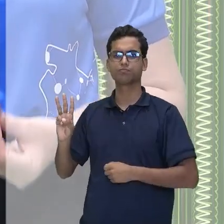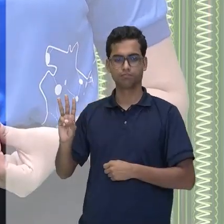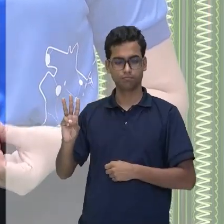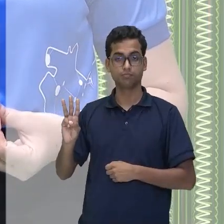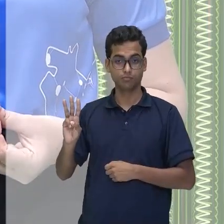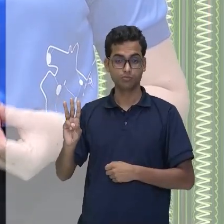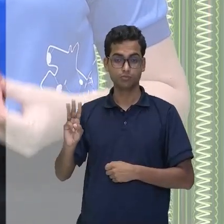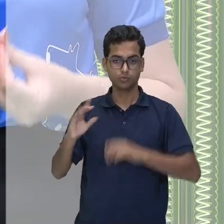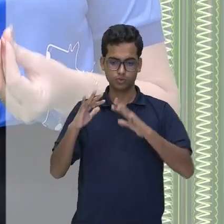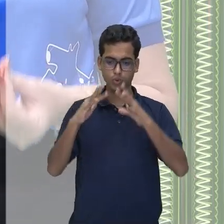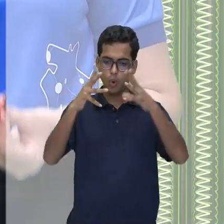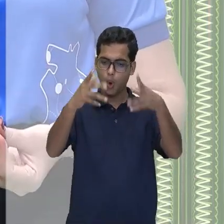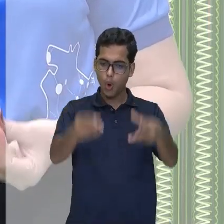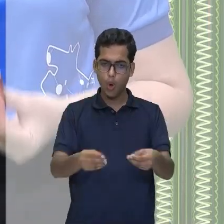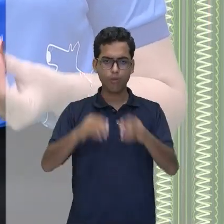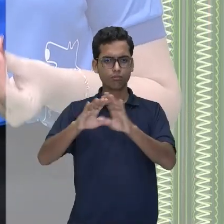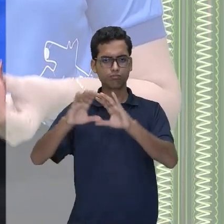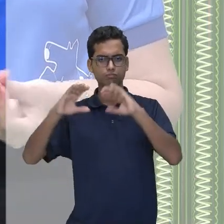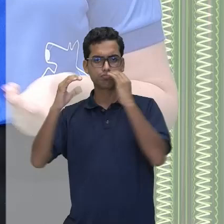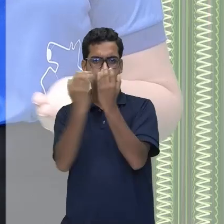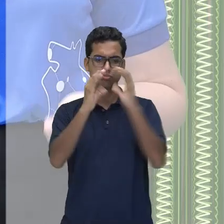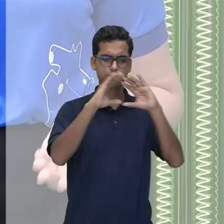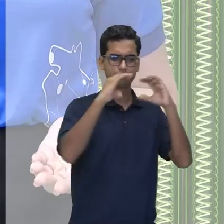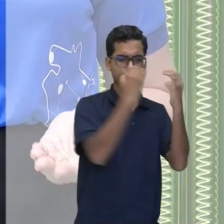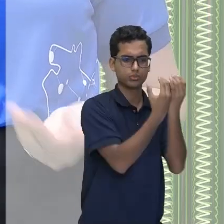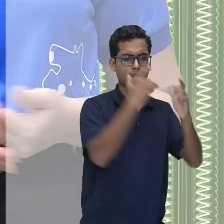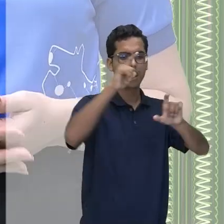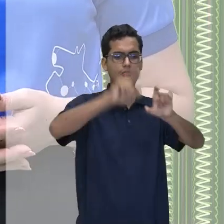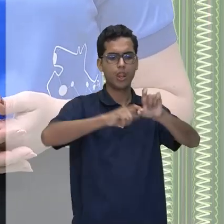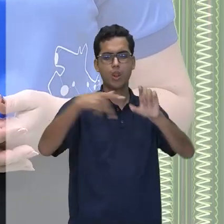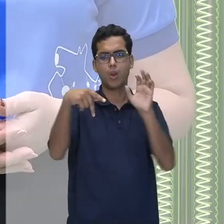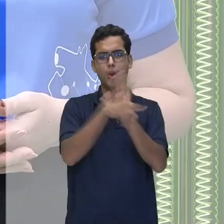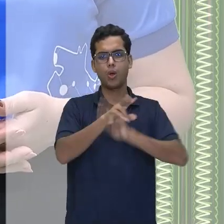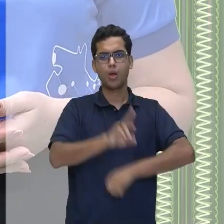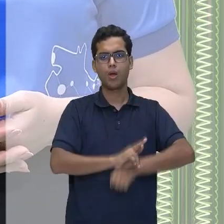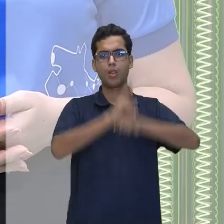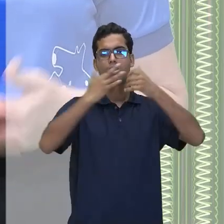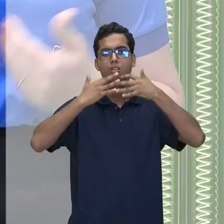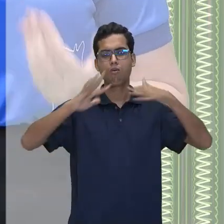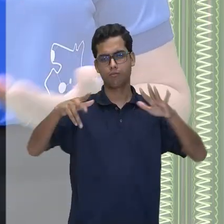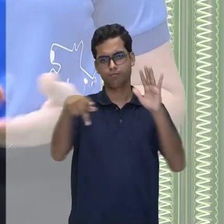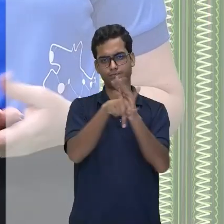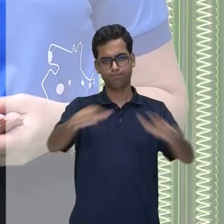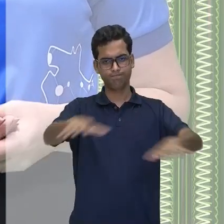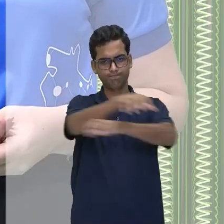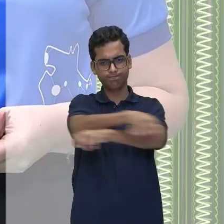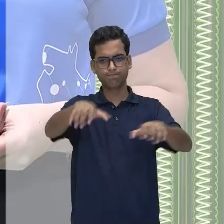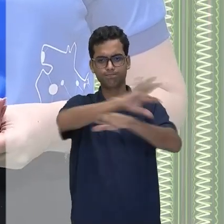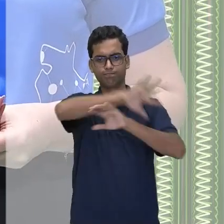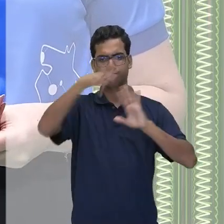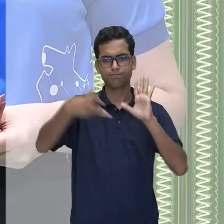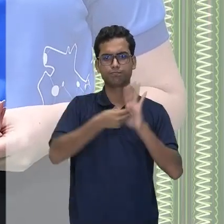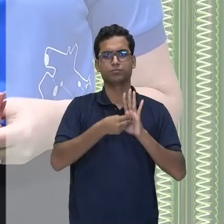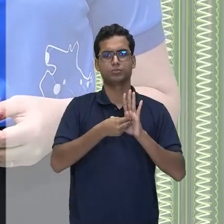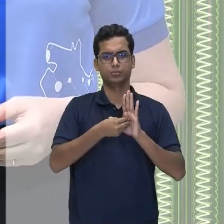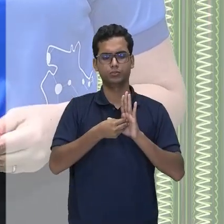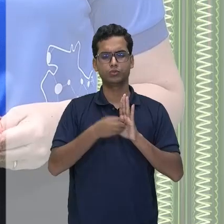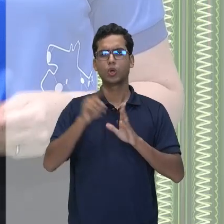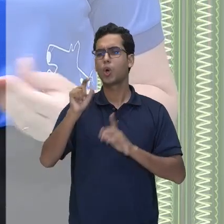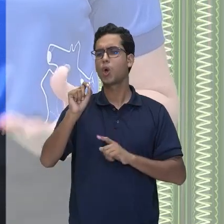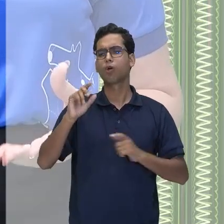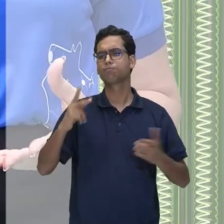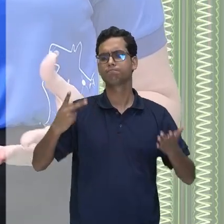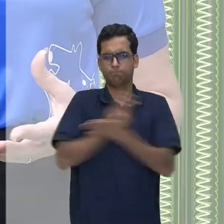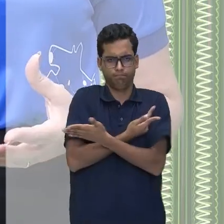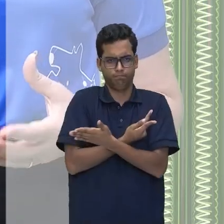dependem, então, dos recursos naturais, né, desse bioma. E aí, o que, que vai acontecer, né? Se